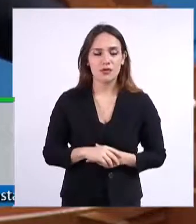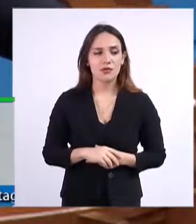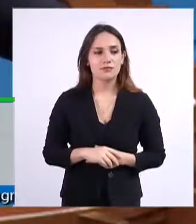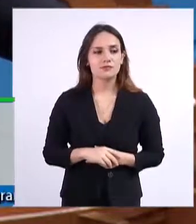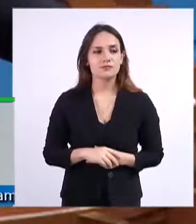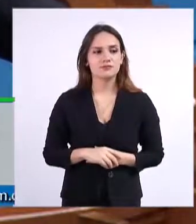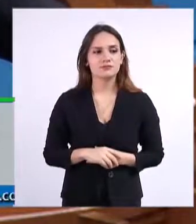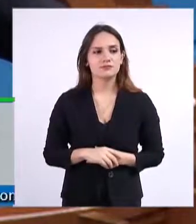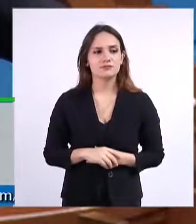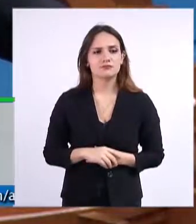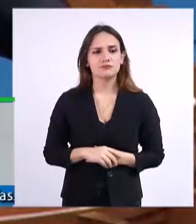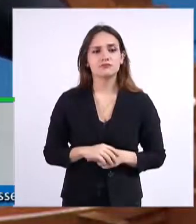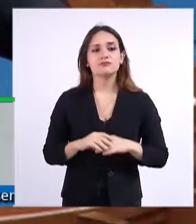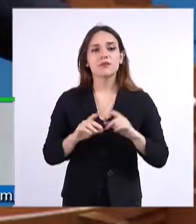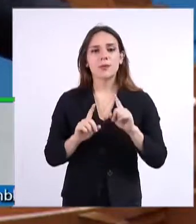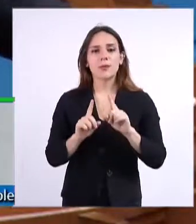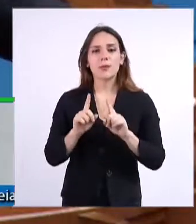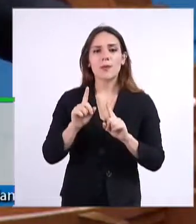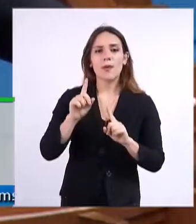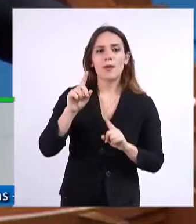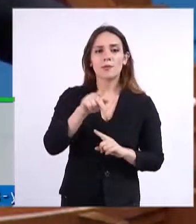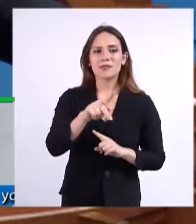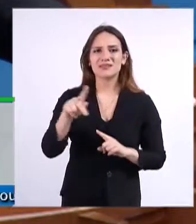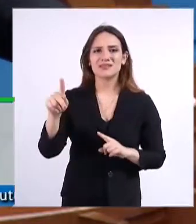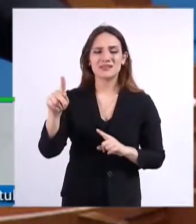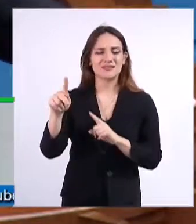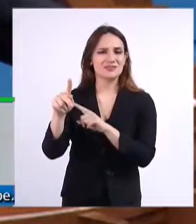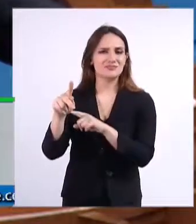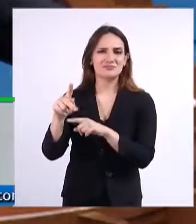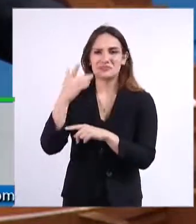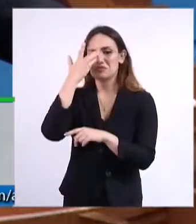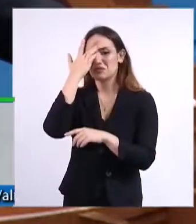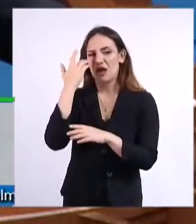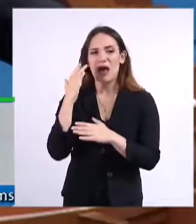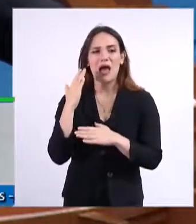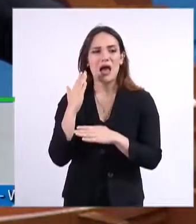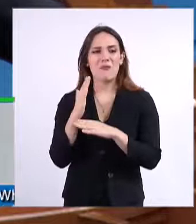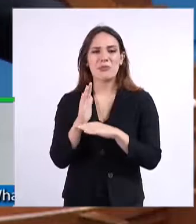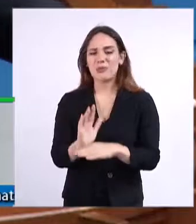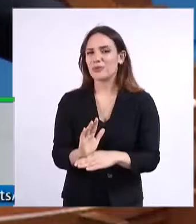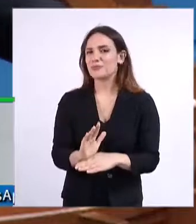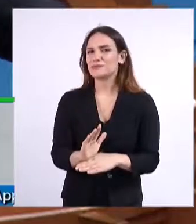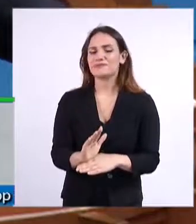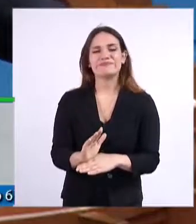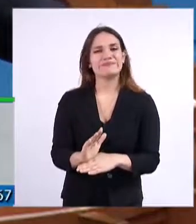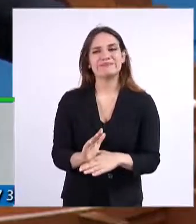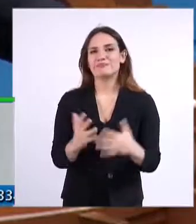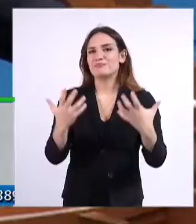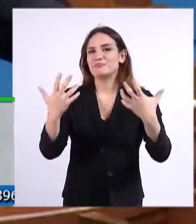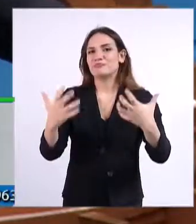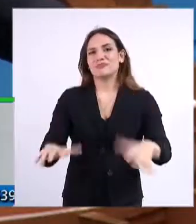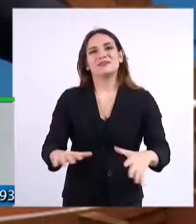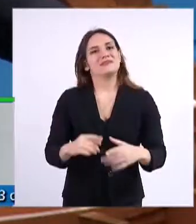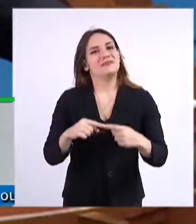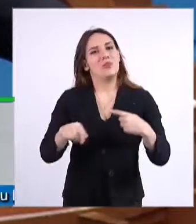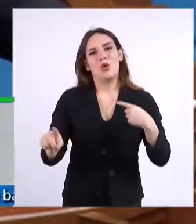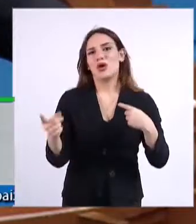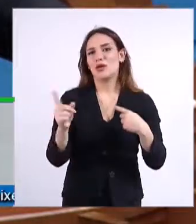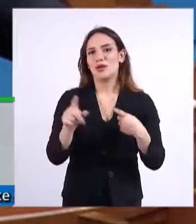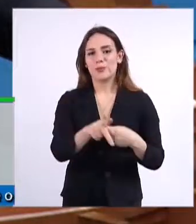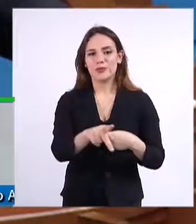O índice de aprovação do presidente vem caindo muito rápido.